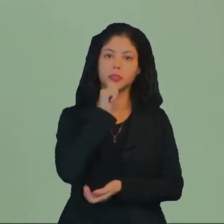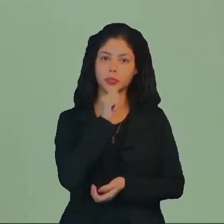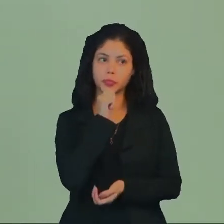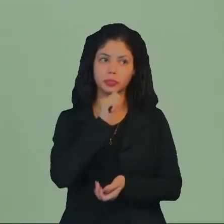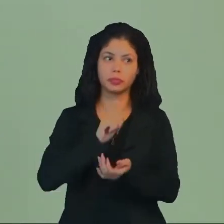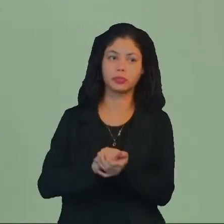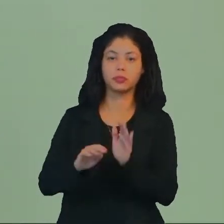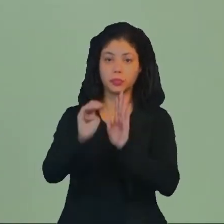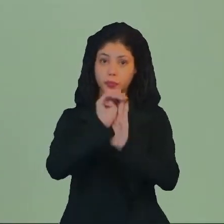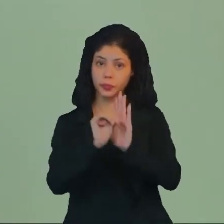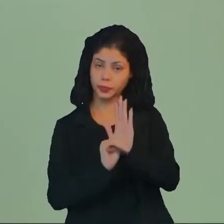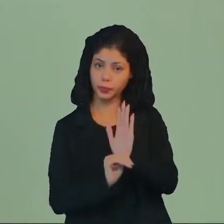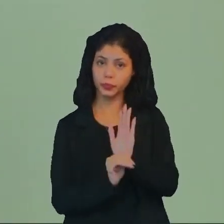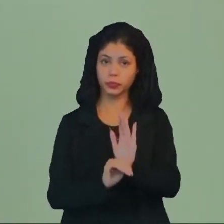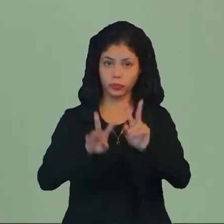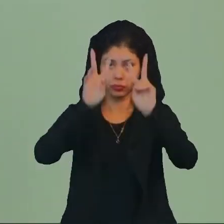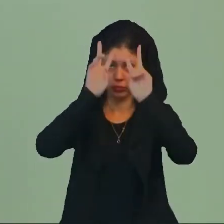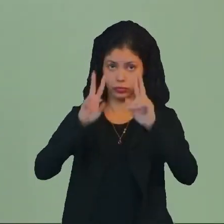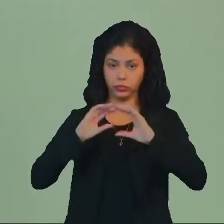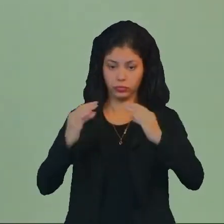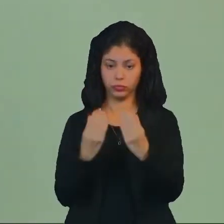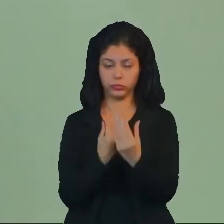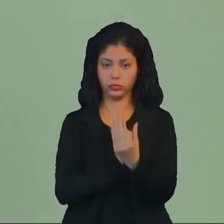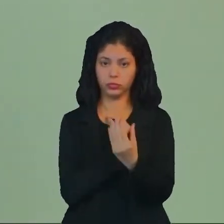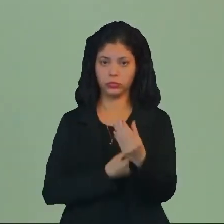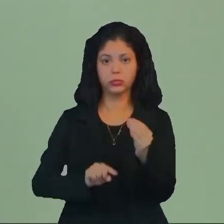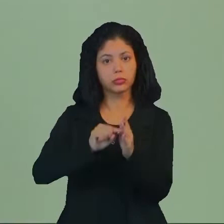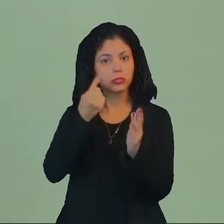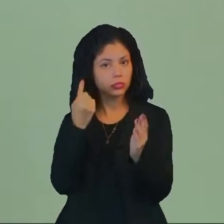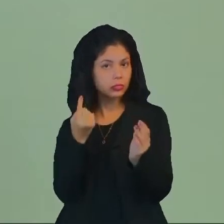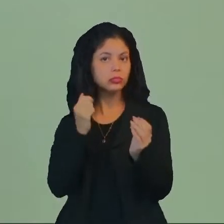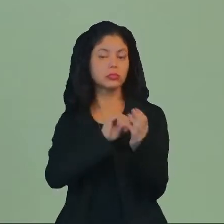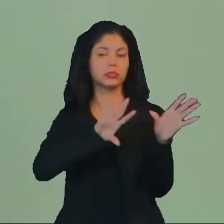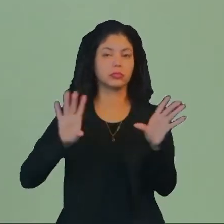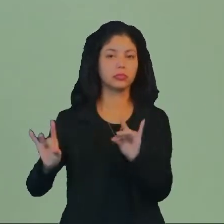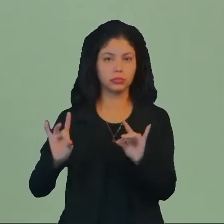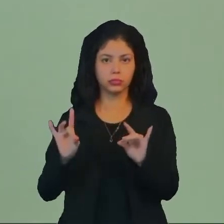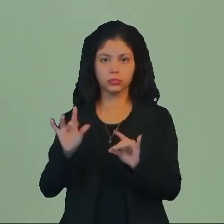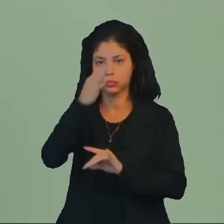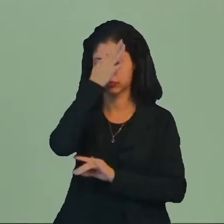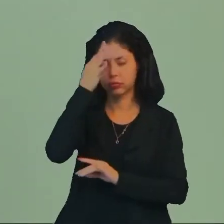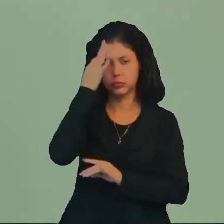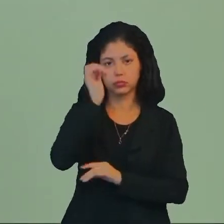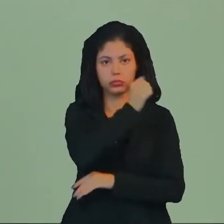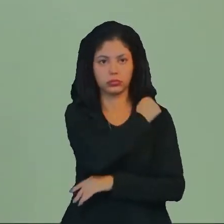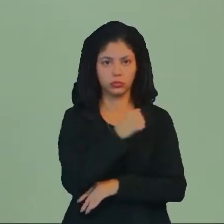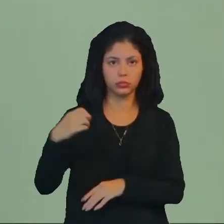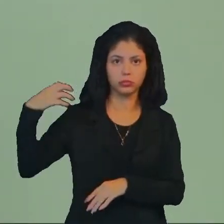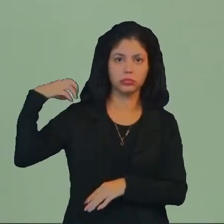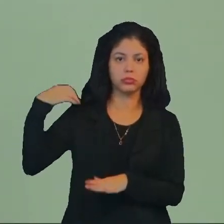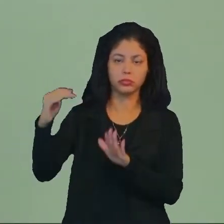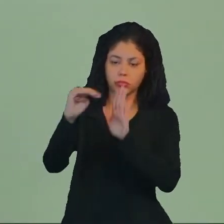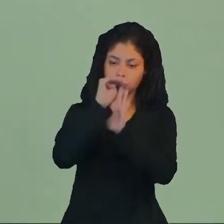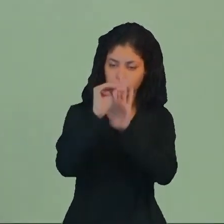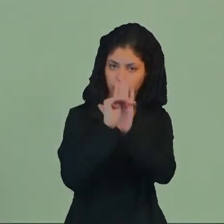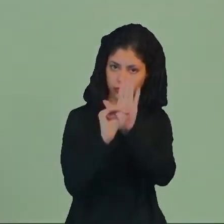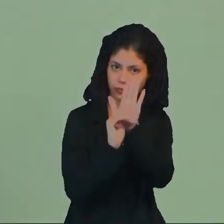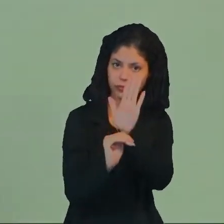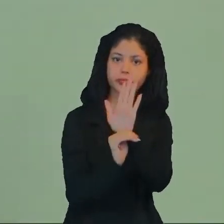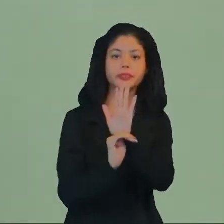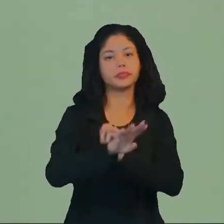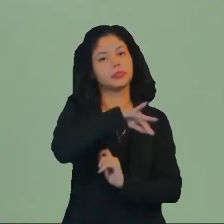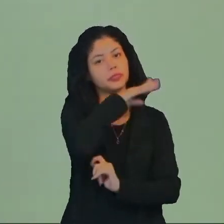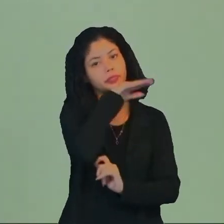de classificar os seres vivos, ela apareceu primeiramente através do filósofo Aristóteles. Ele classificava